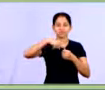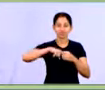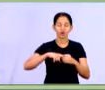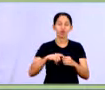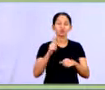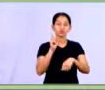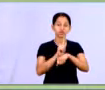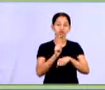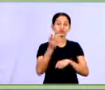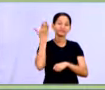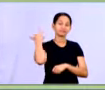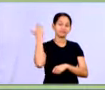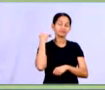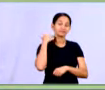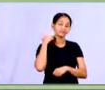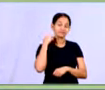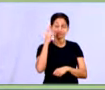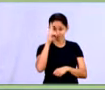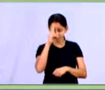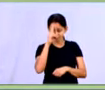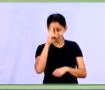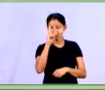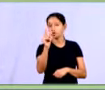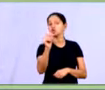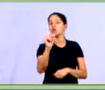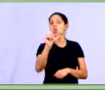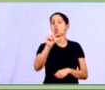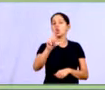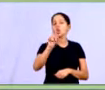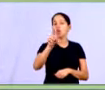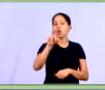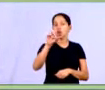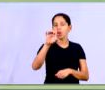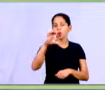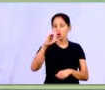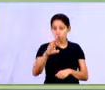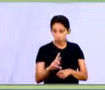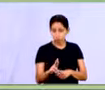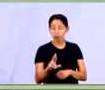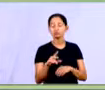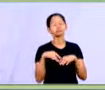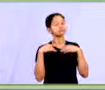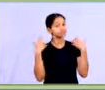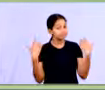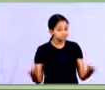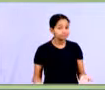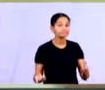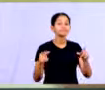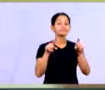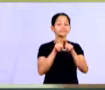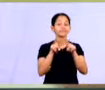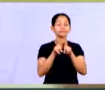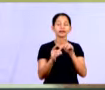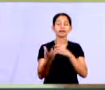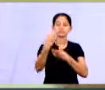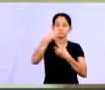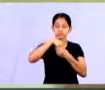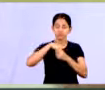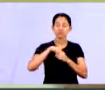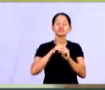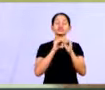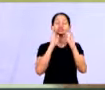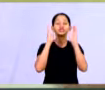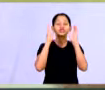entrevistado Igor. O retorno não é só lucro, é o negócio devolver o seu investimento. Então você